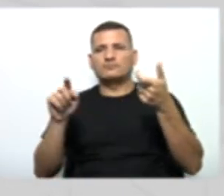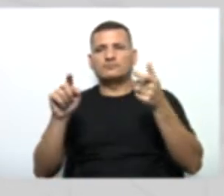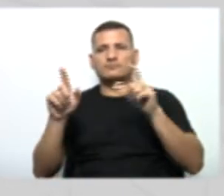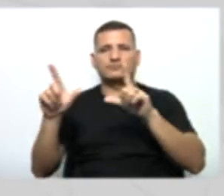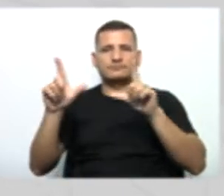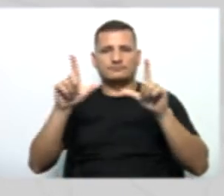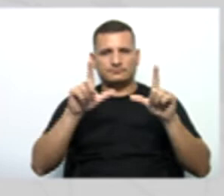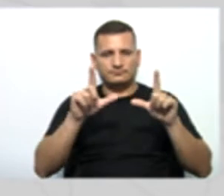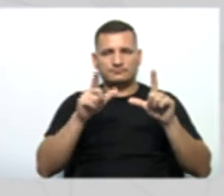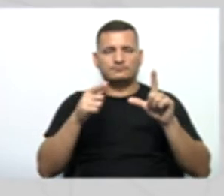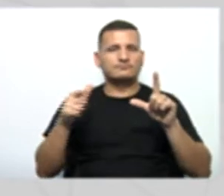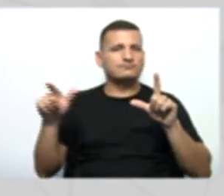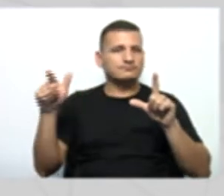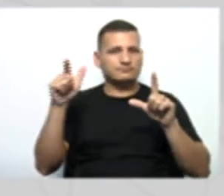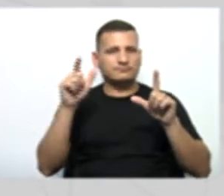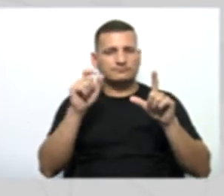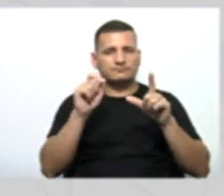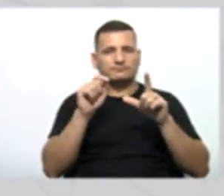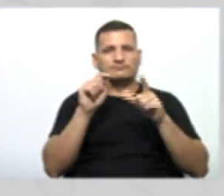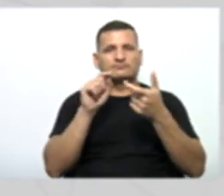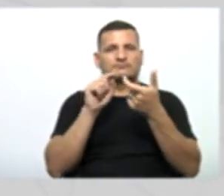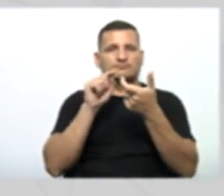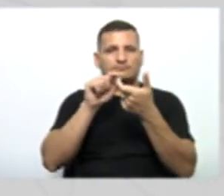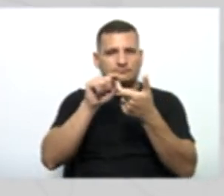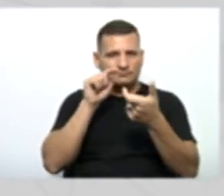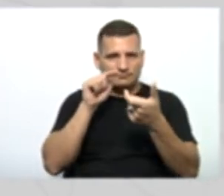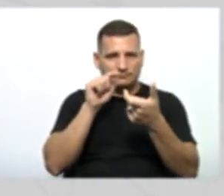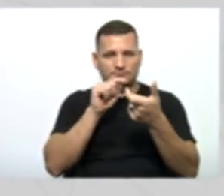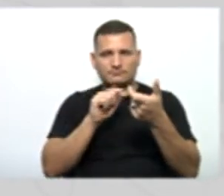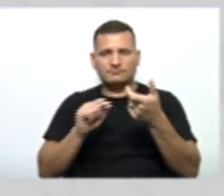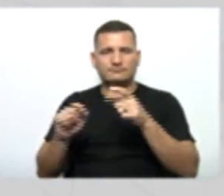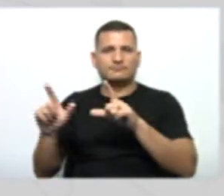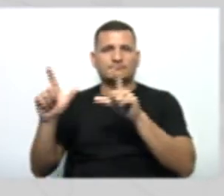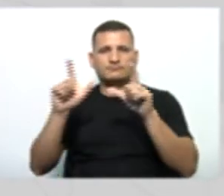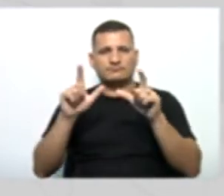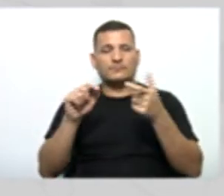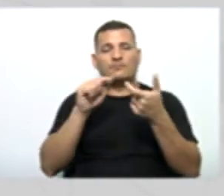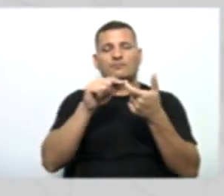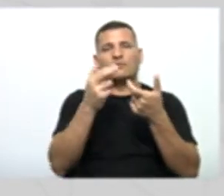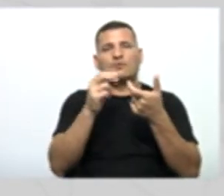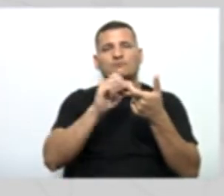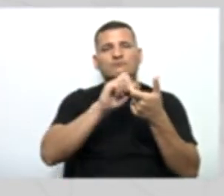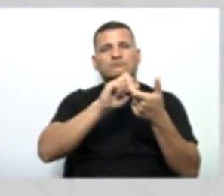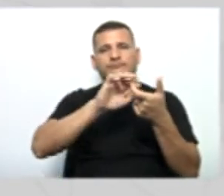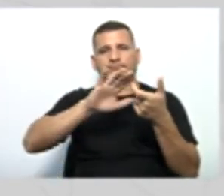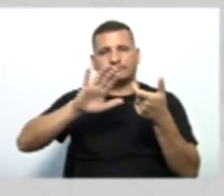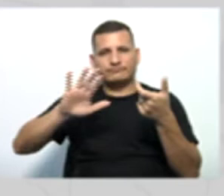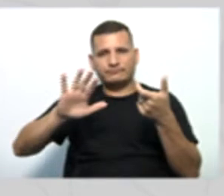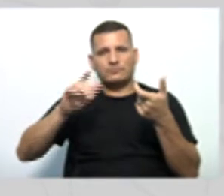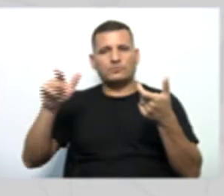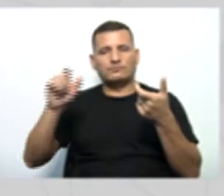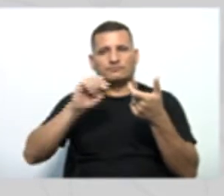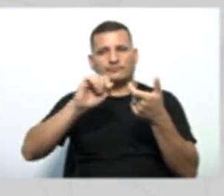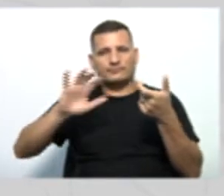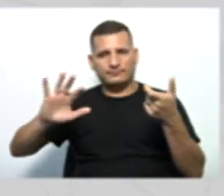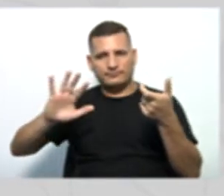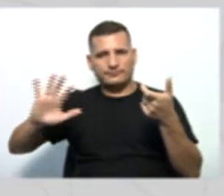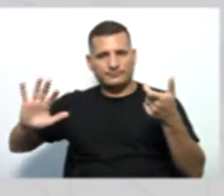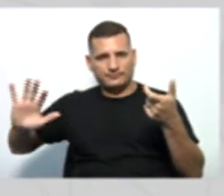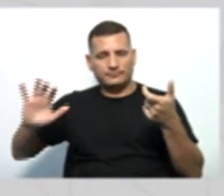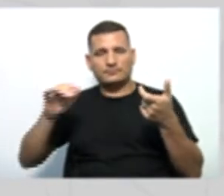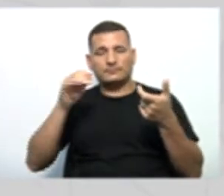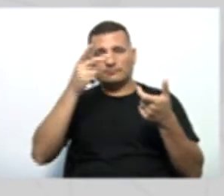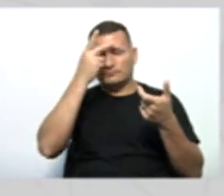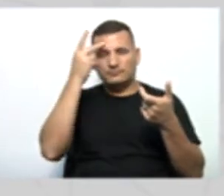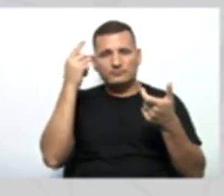no menu, ele pode abrir outros botões, ou seja, ele é uma extensão daquela, né? Isso, então, para a pessoa conseguir enxergar isso